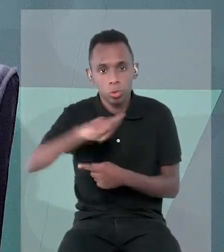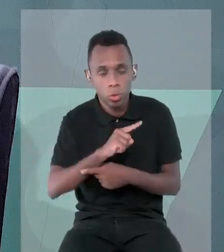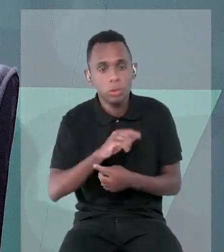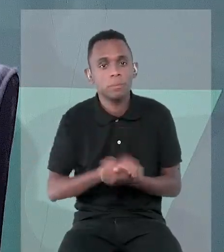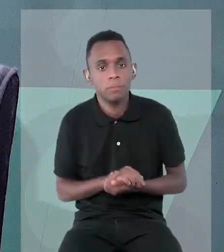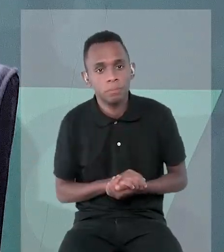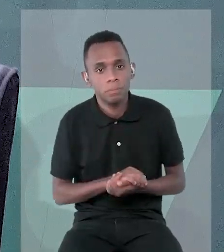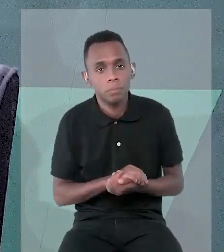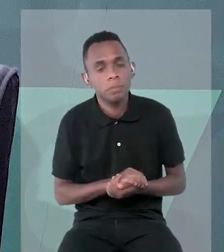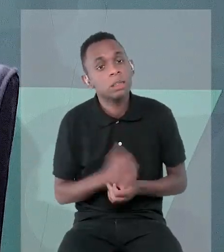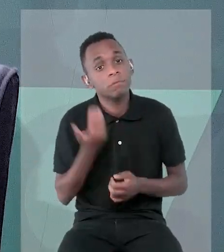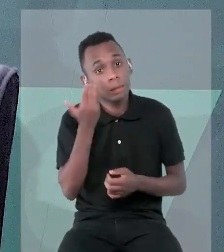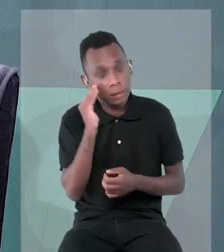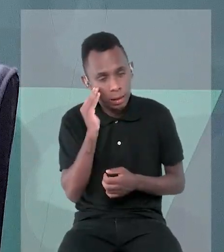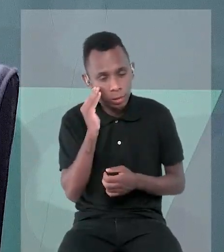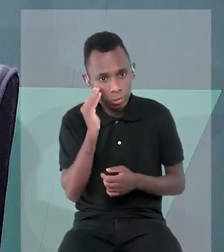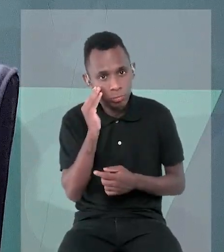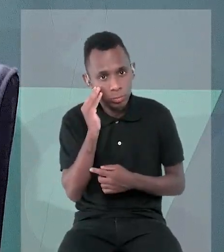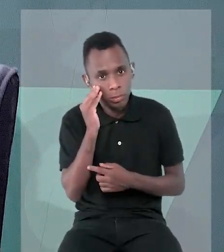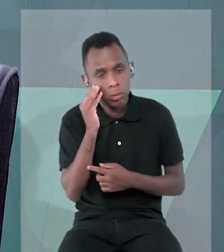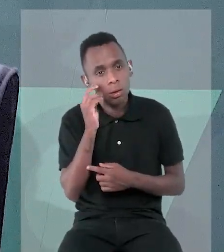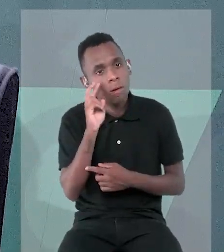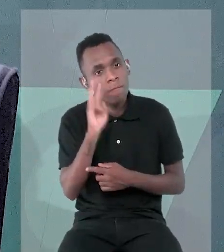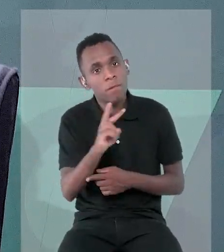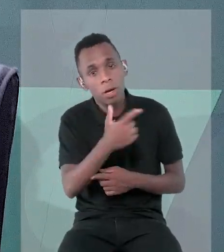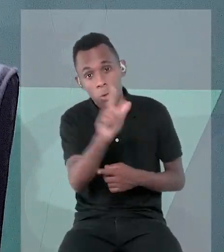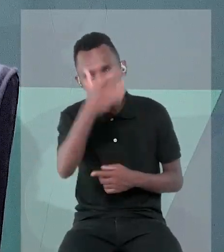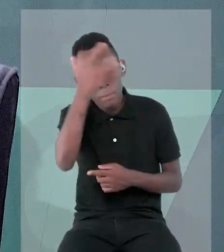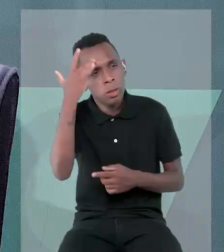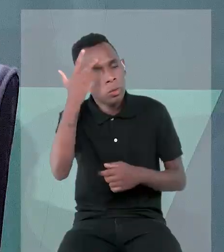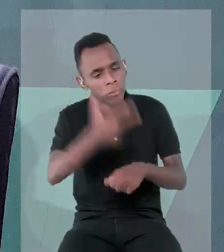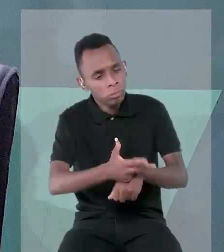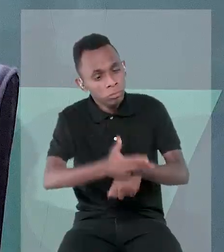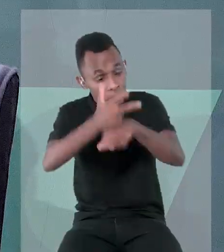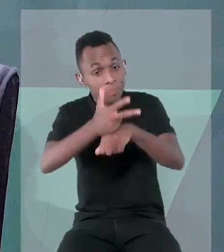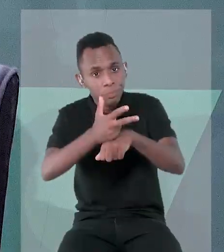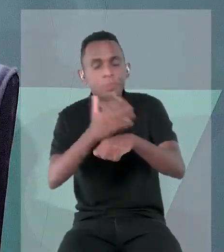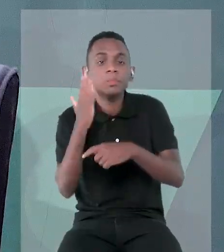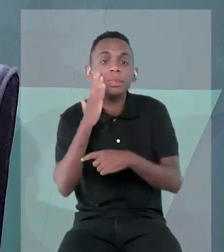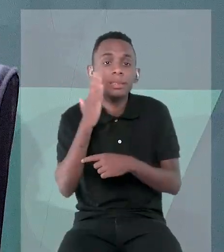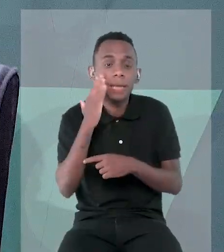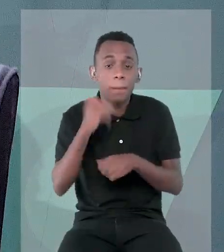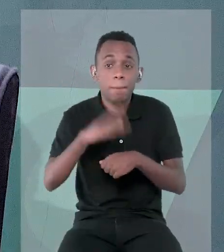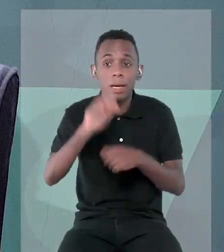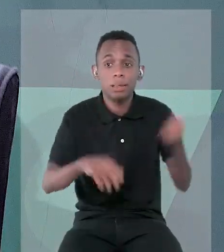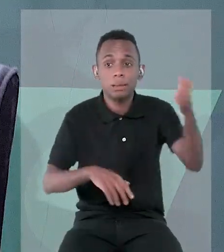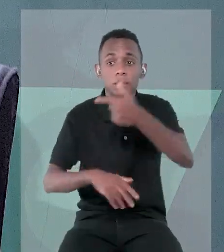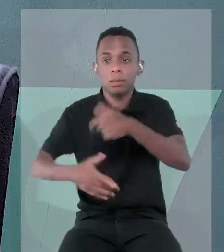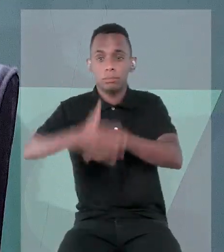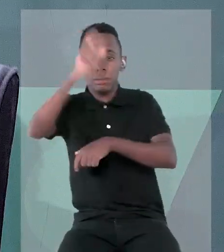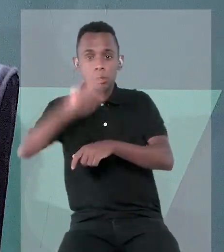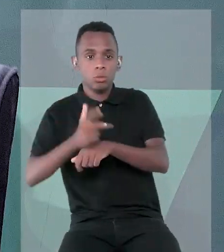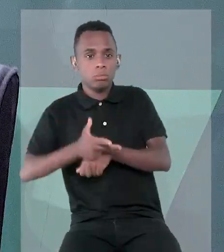Quando você entende de imagem e que você vê o que outra pessoa filma, você sabe mais da pessoa que está filmando do